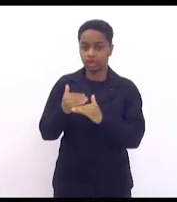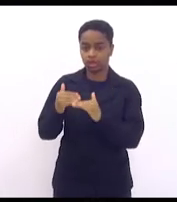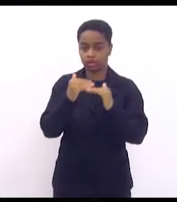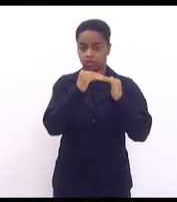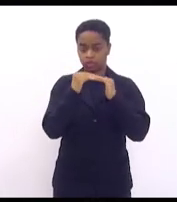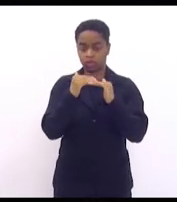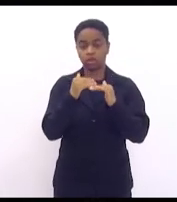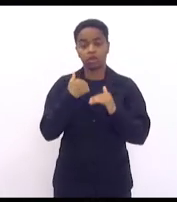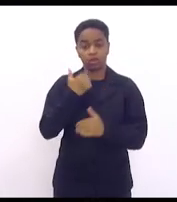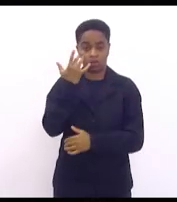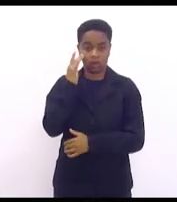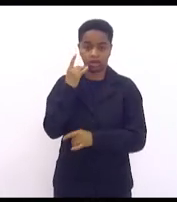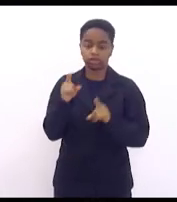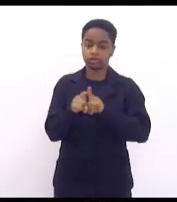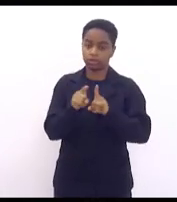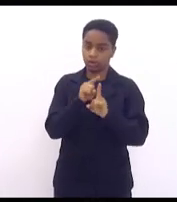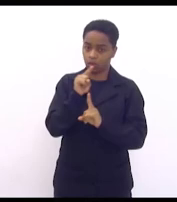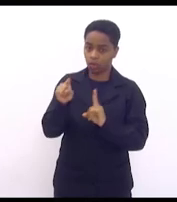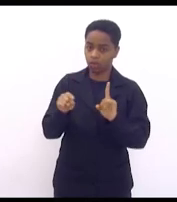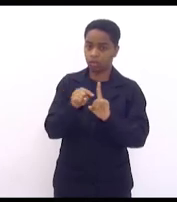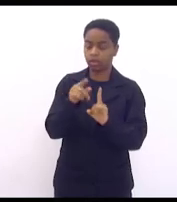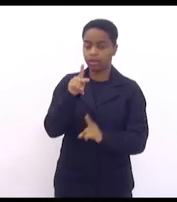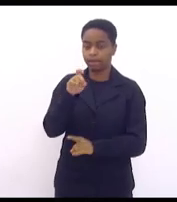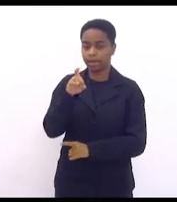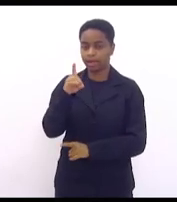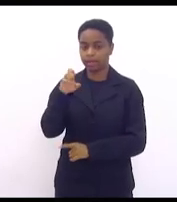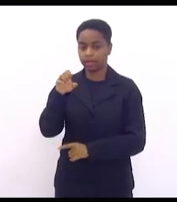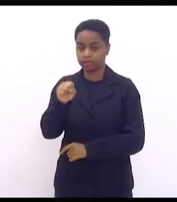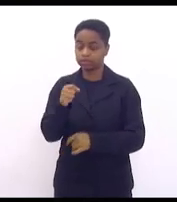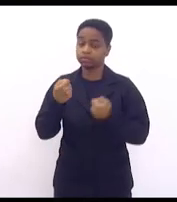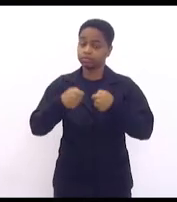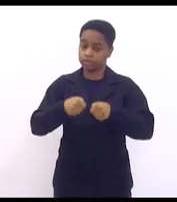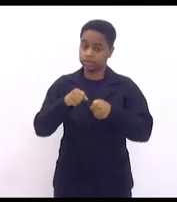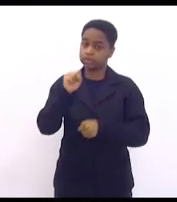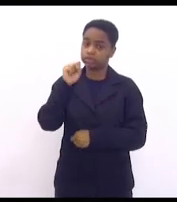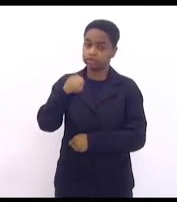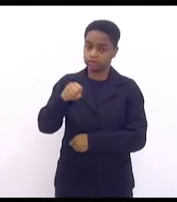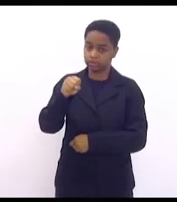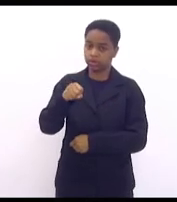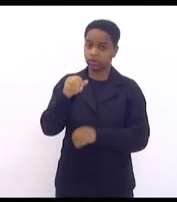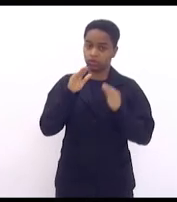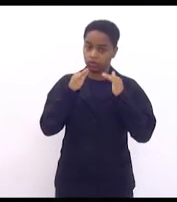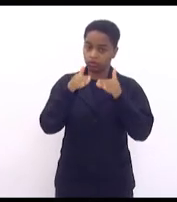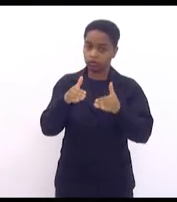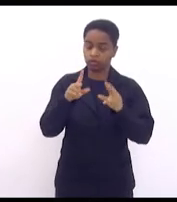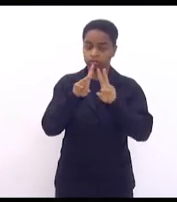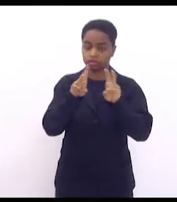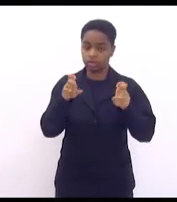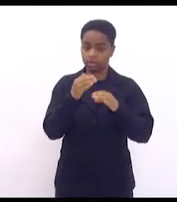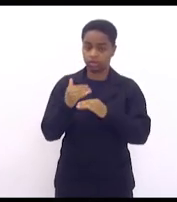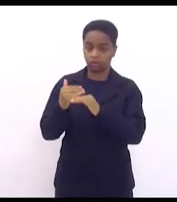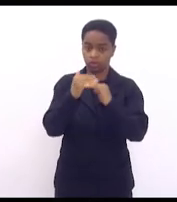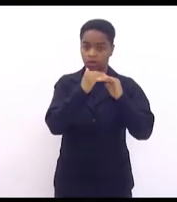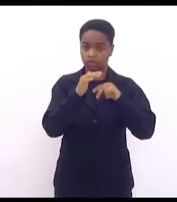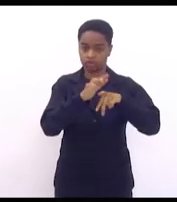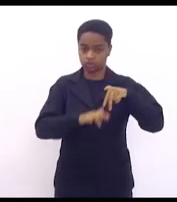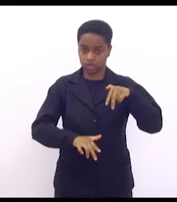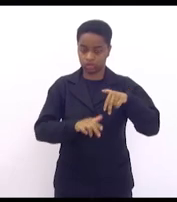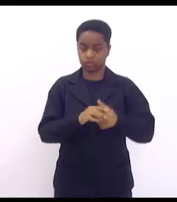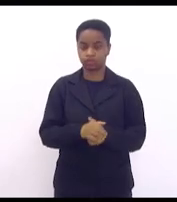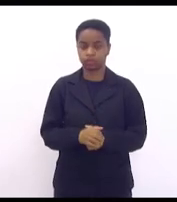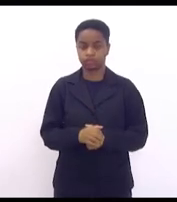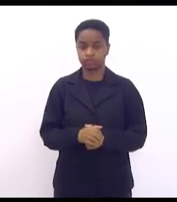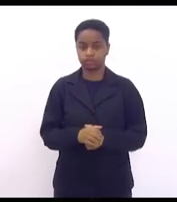acho que uma missão do PED tem que ser, sim, a questão da igualdade de gênero, né?